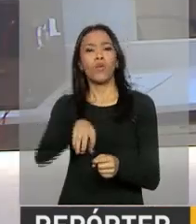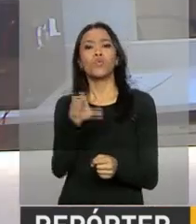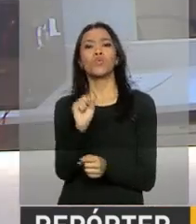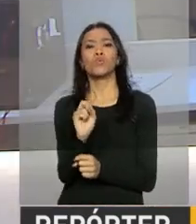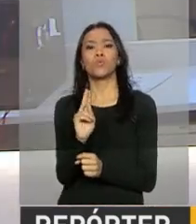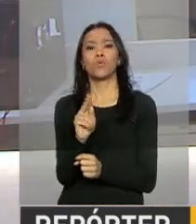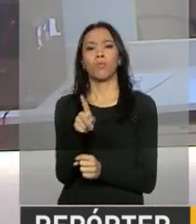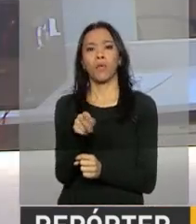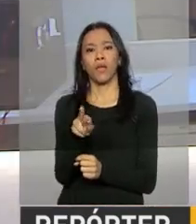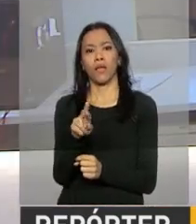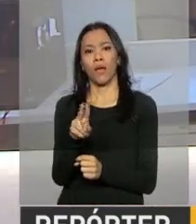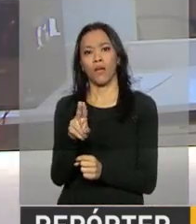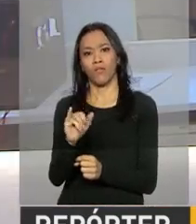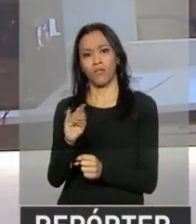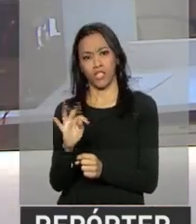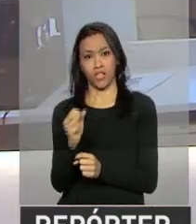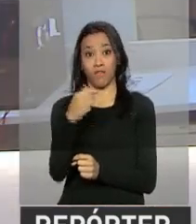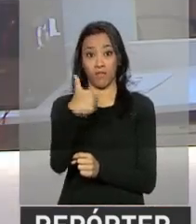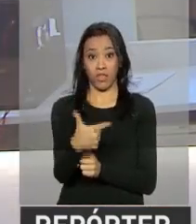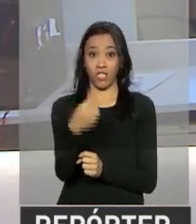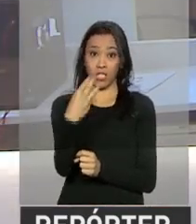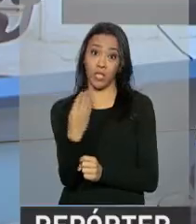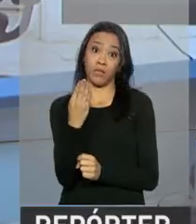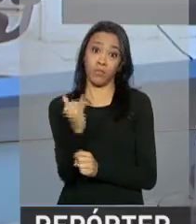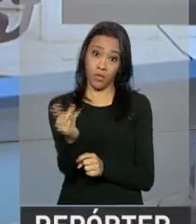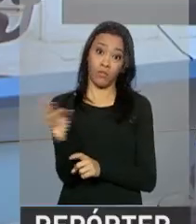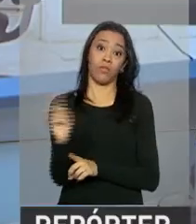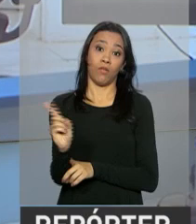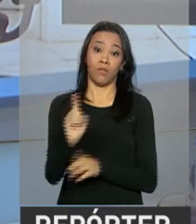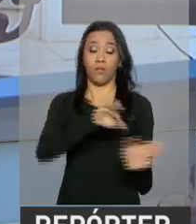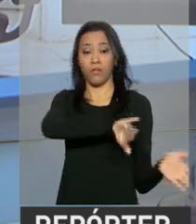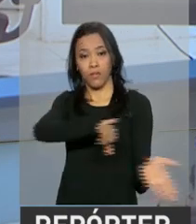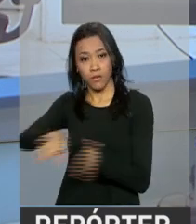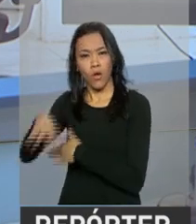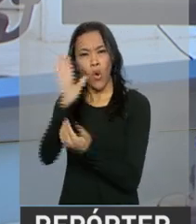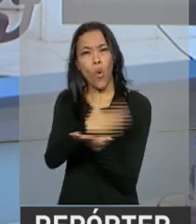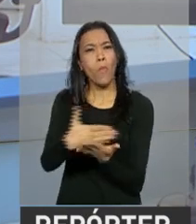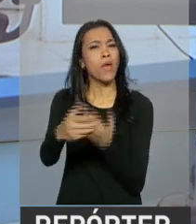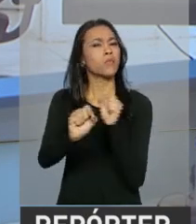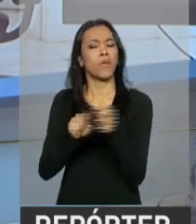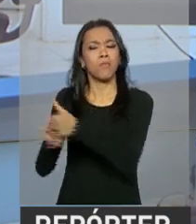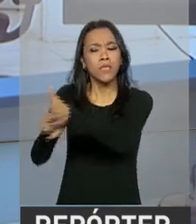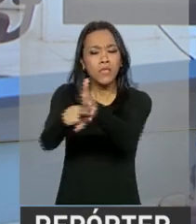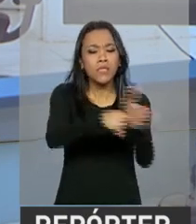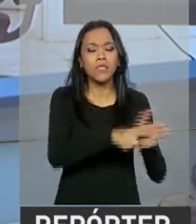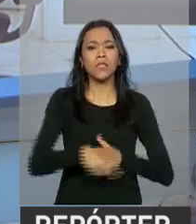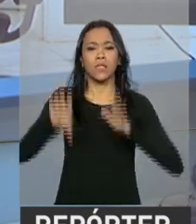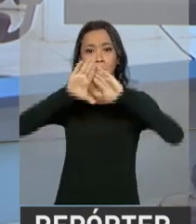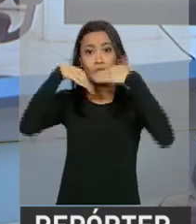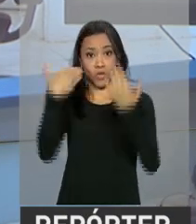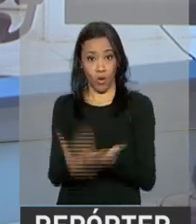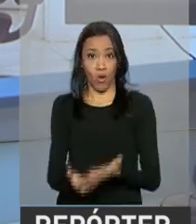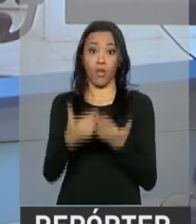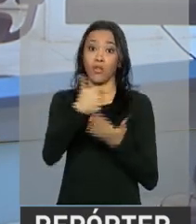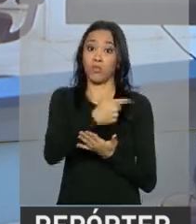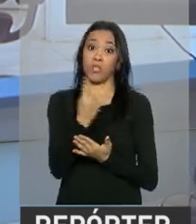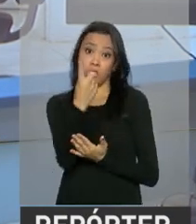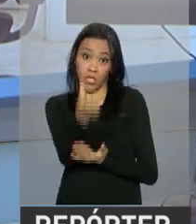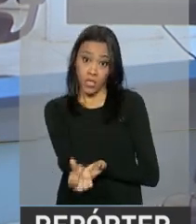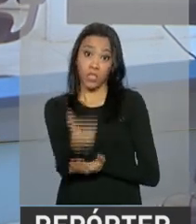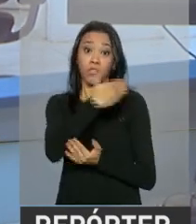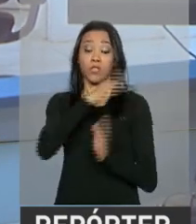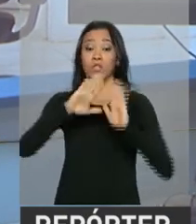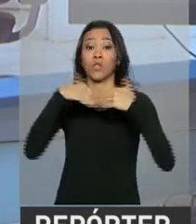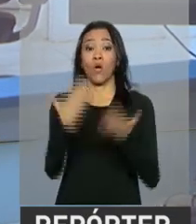já passa de 23 Bilhões de Dólares começa a coleta de dados do censo escolar 2016 escolas